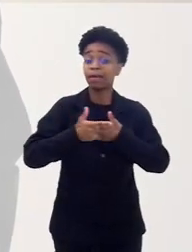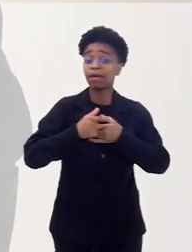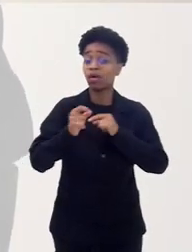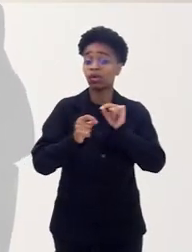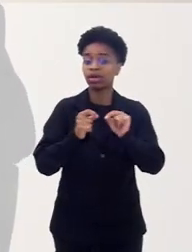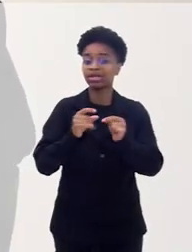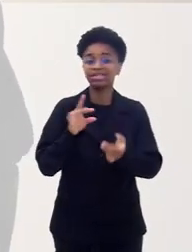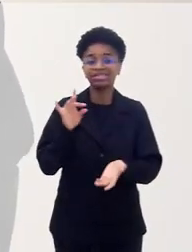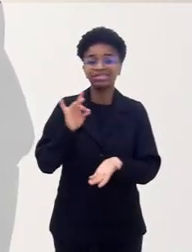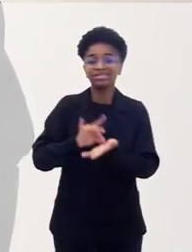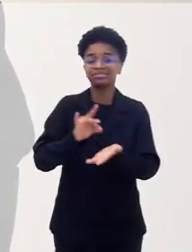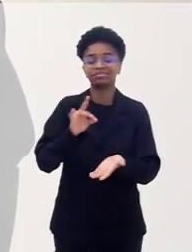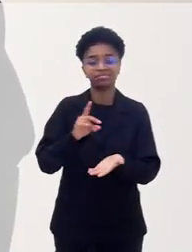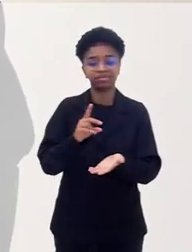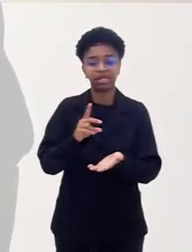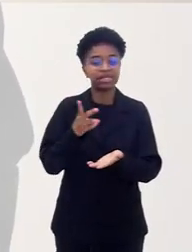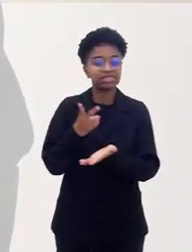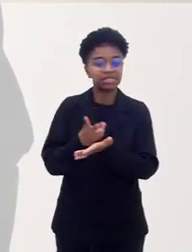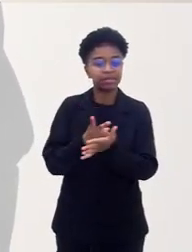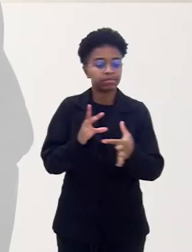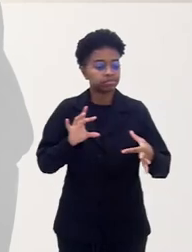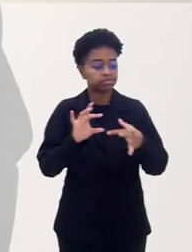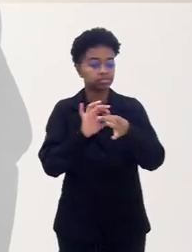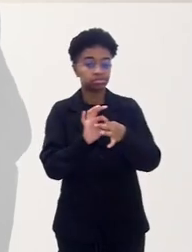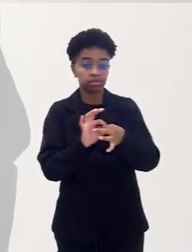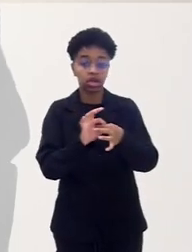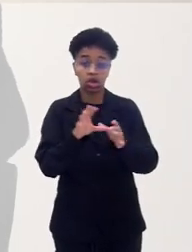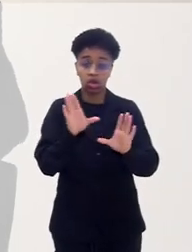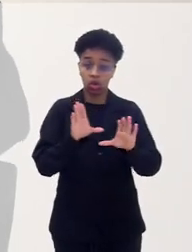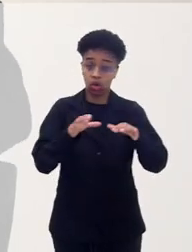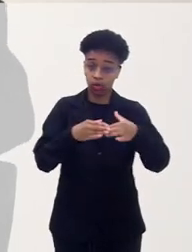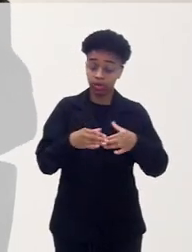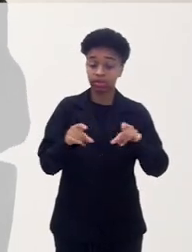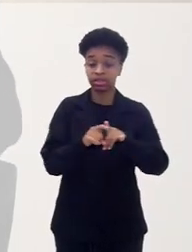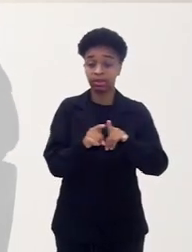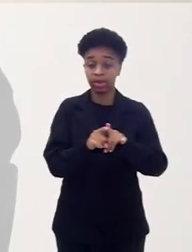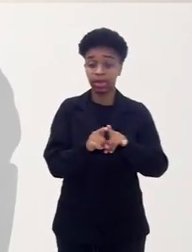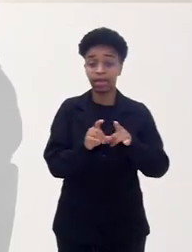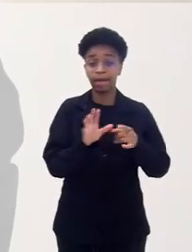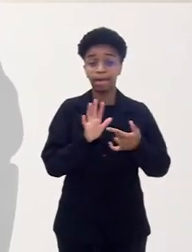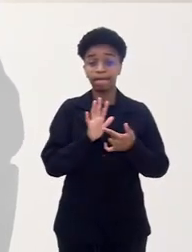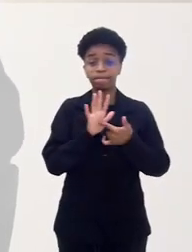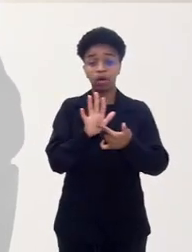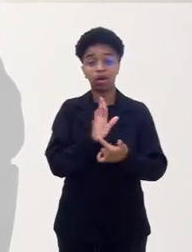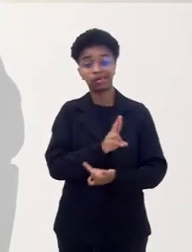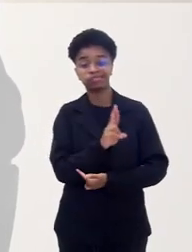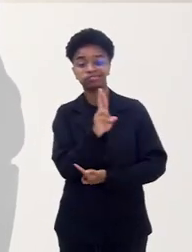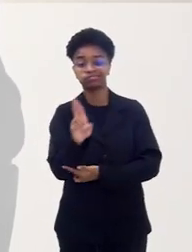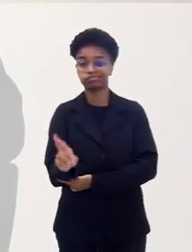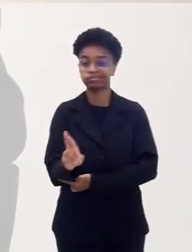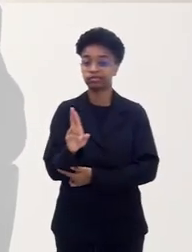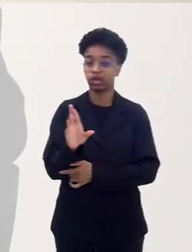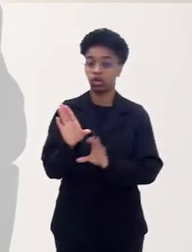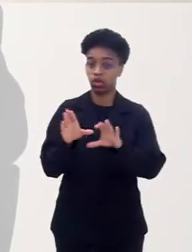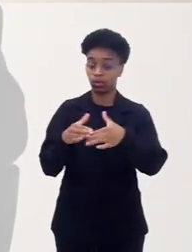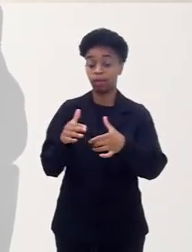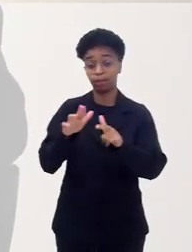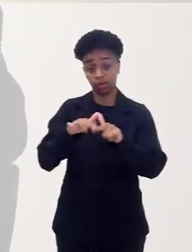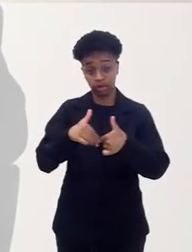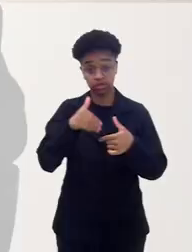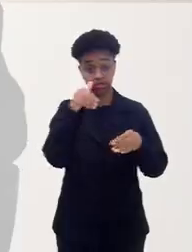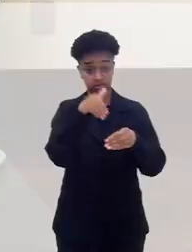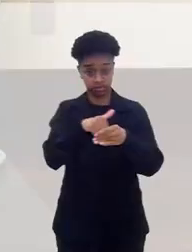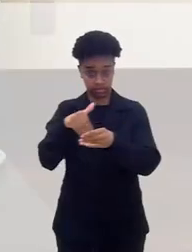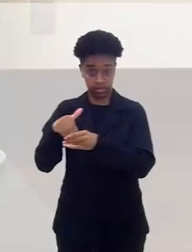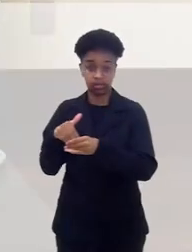de estar presente na comunidade né e de ser representação da própria comunidade daí ter uma